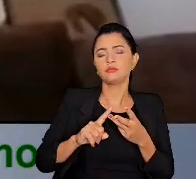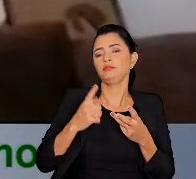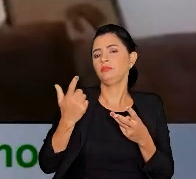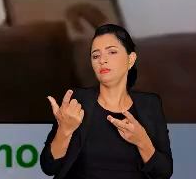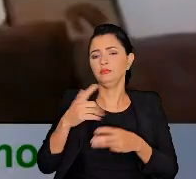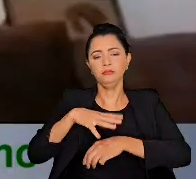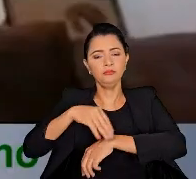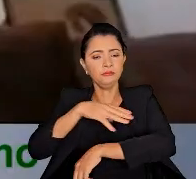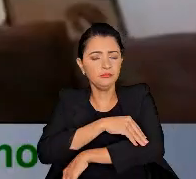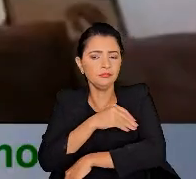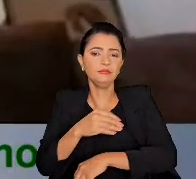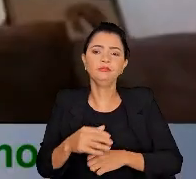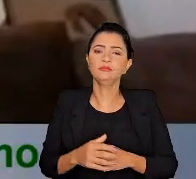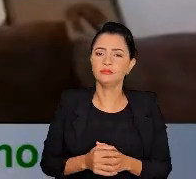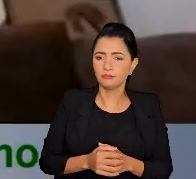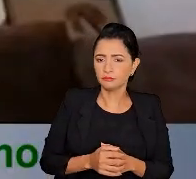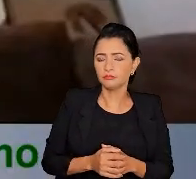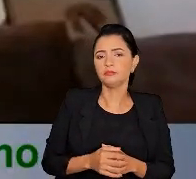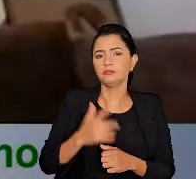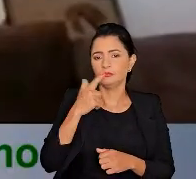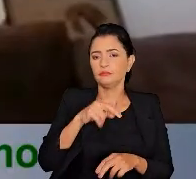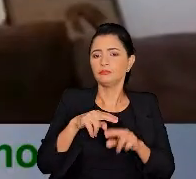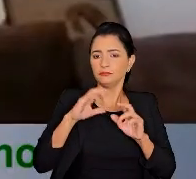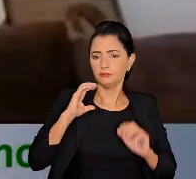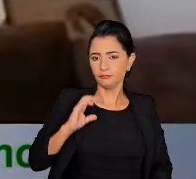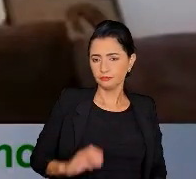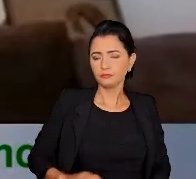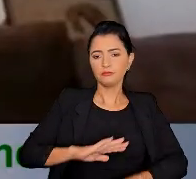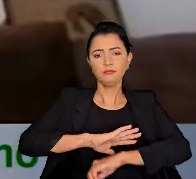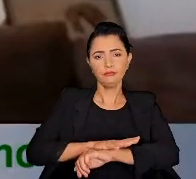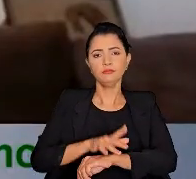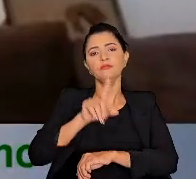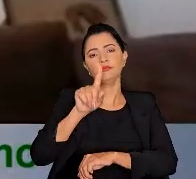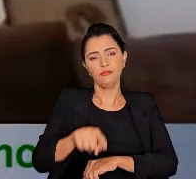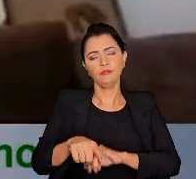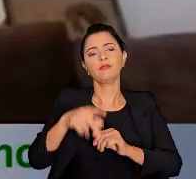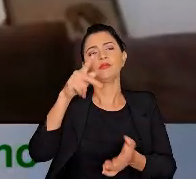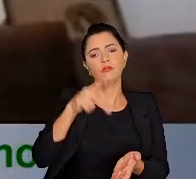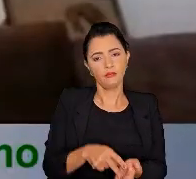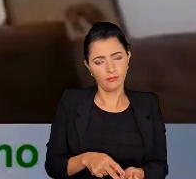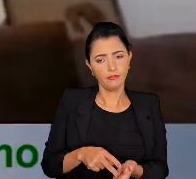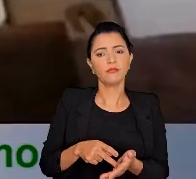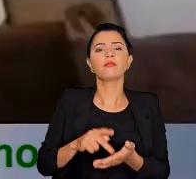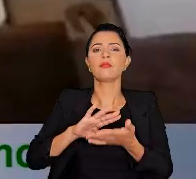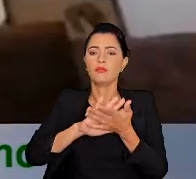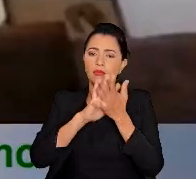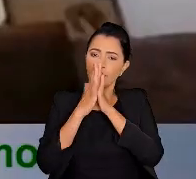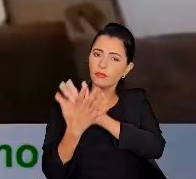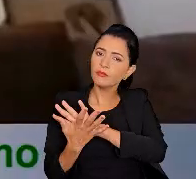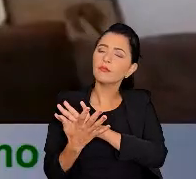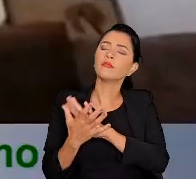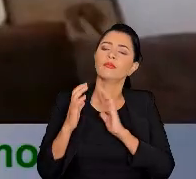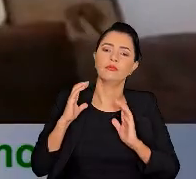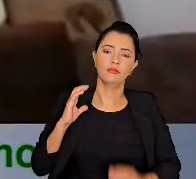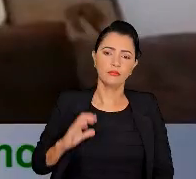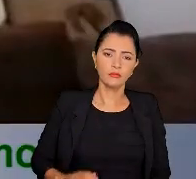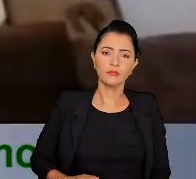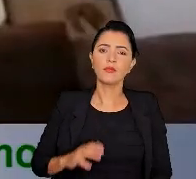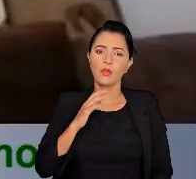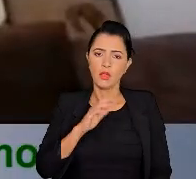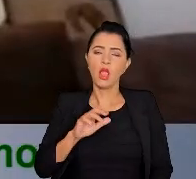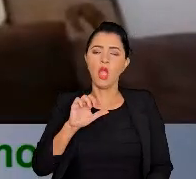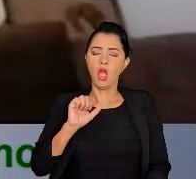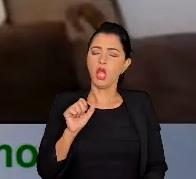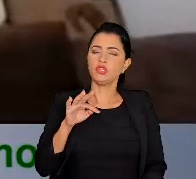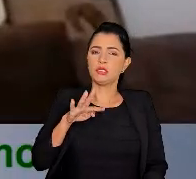na verdade, a conduta racista é uma conduta discriminatória. E isso não é algo, né, o antissemitismo, voltando